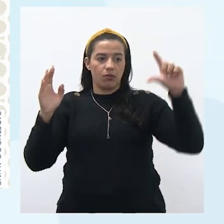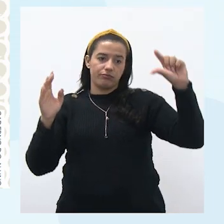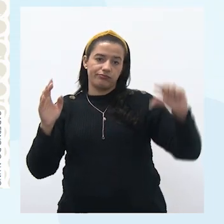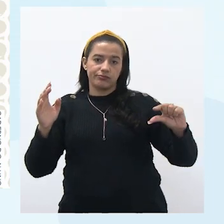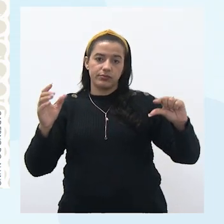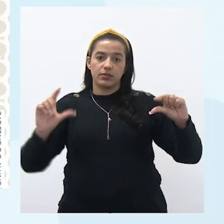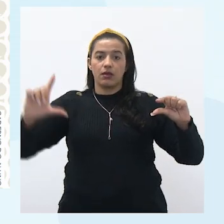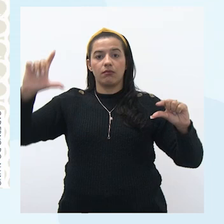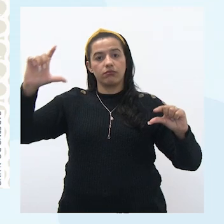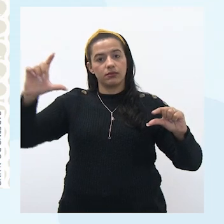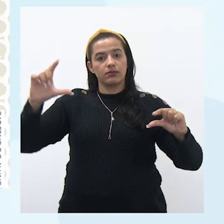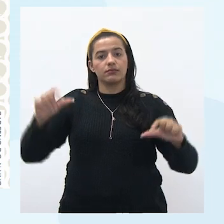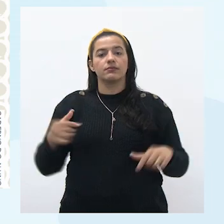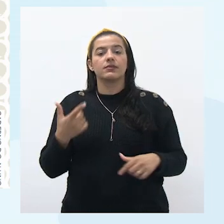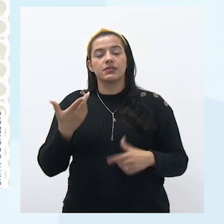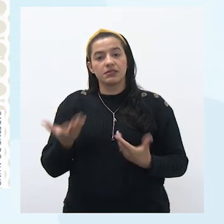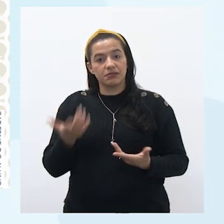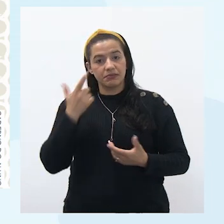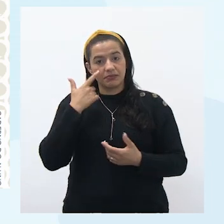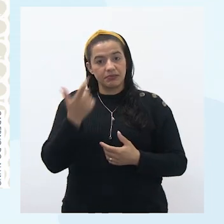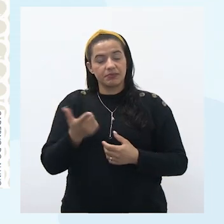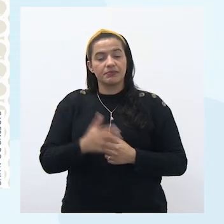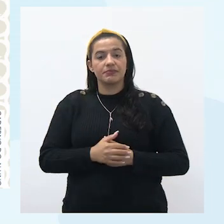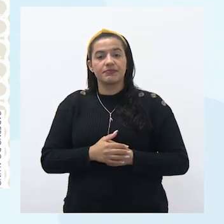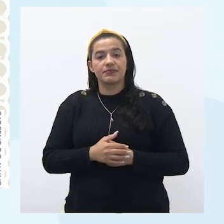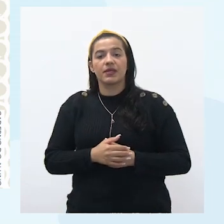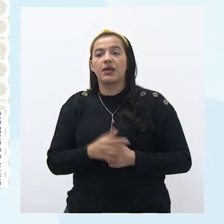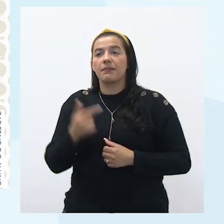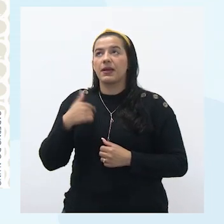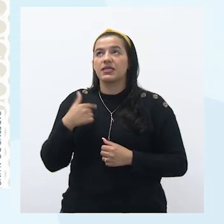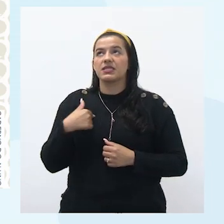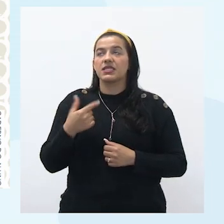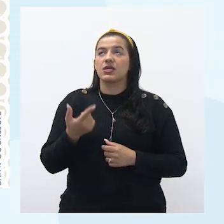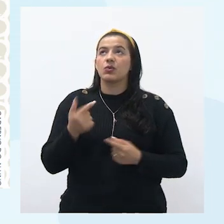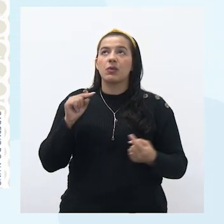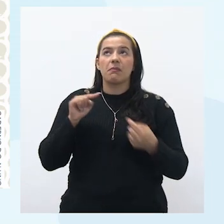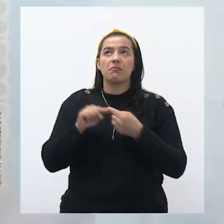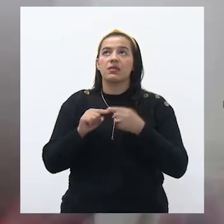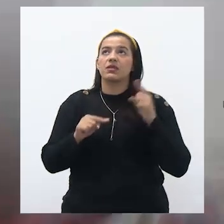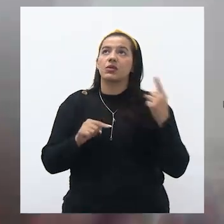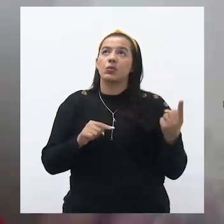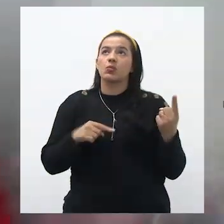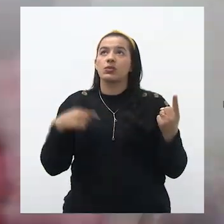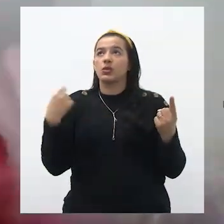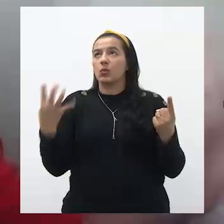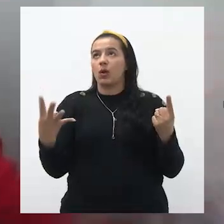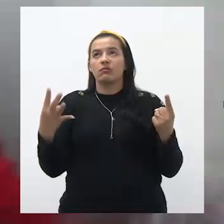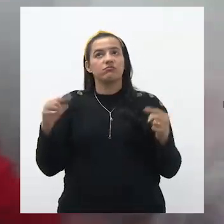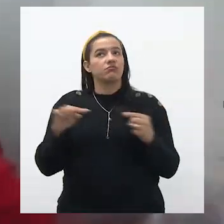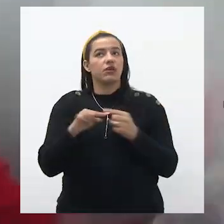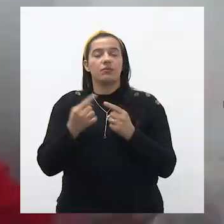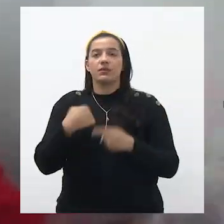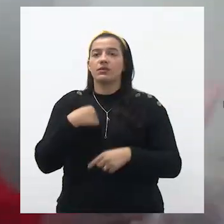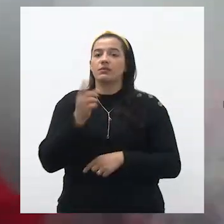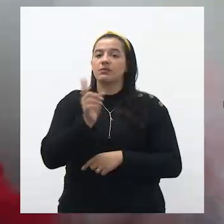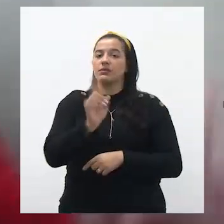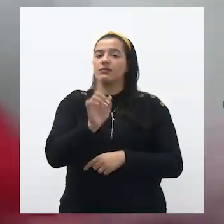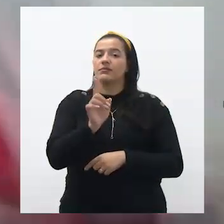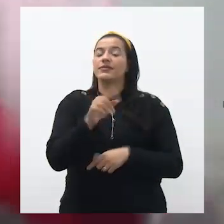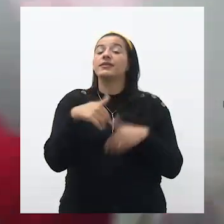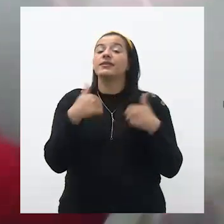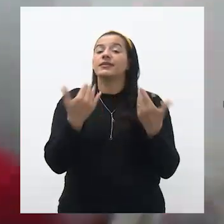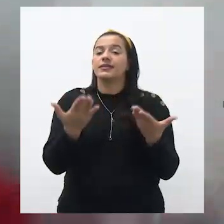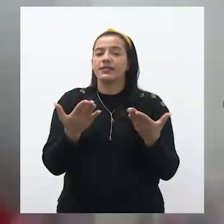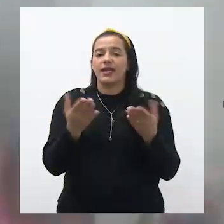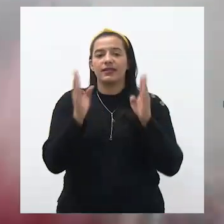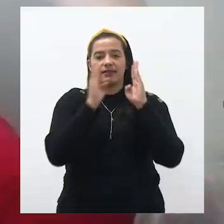competência socioemocional. Mas olha só, eu, por exemplo, eu não estou nem no 1 nem no 4. Então, o que é que a gente vai fazer? A gente